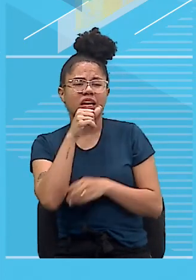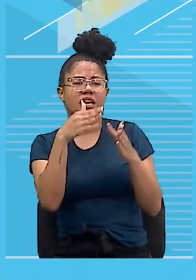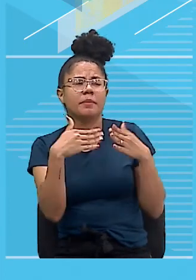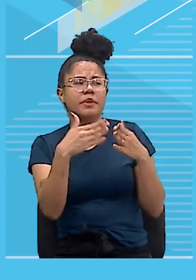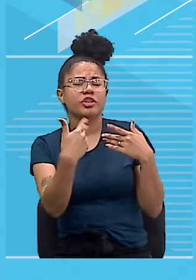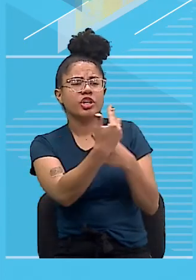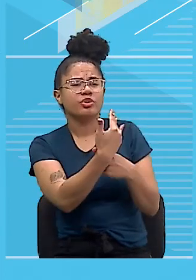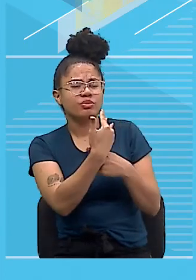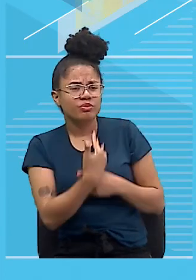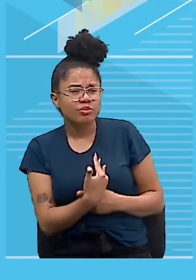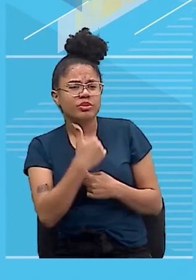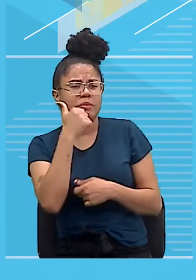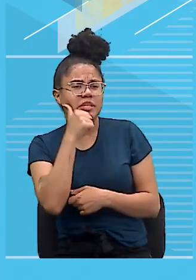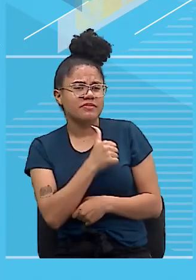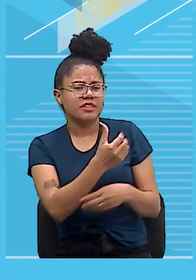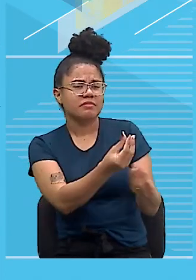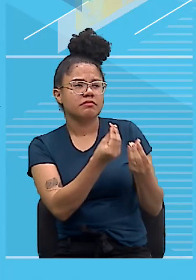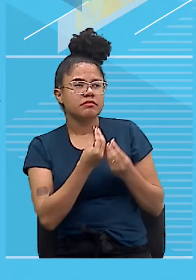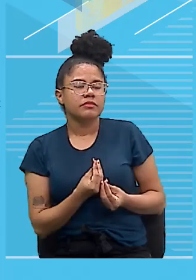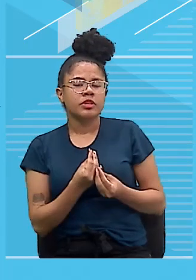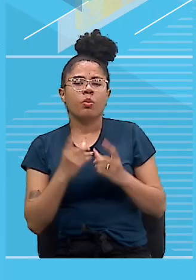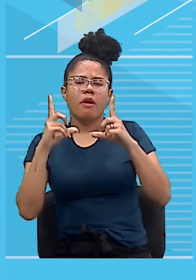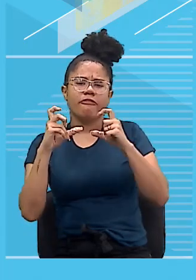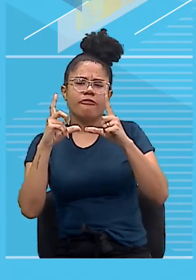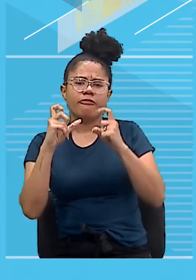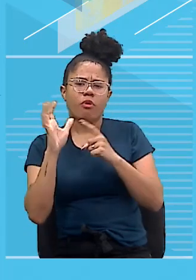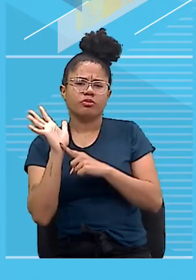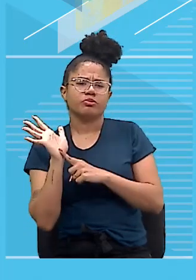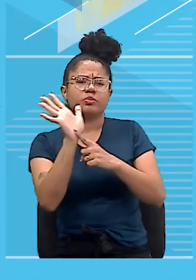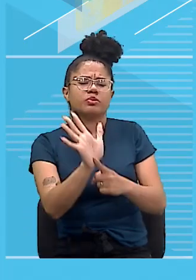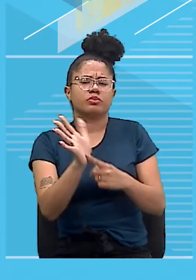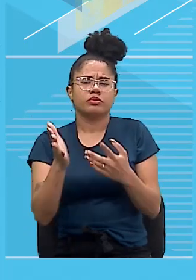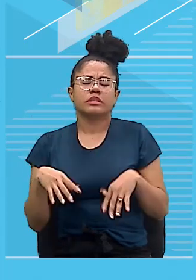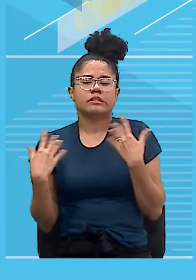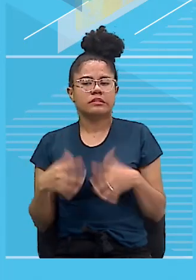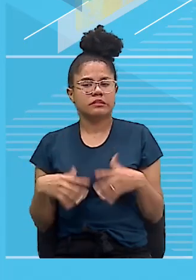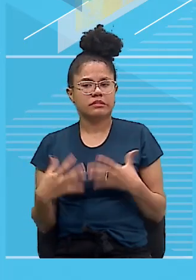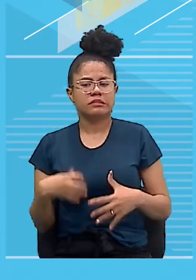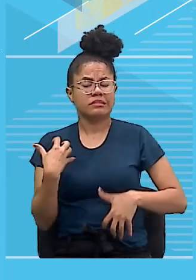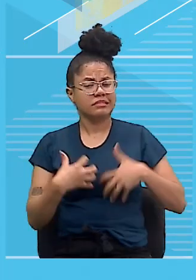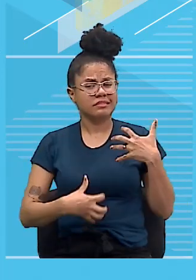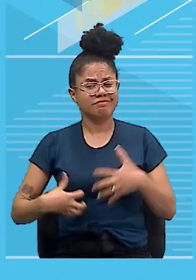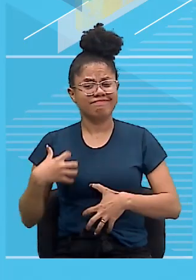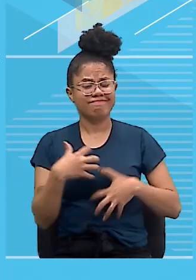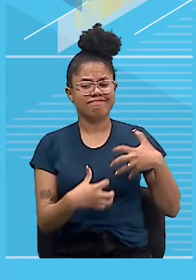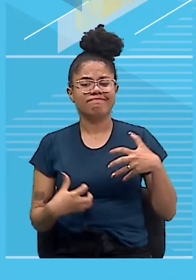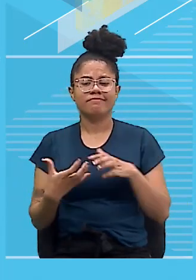para que as filhas voltem segurando a foto das meninas rapaz é uma loucura Nigéria